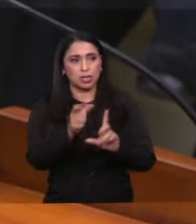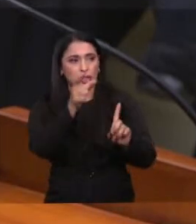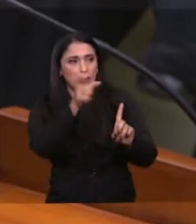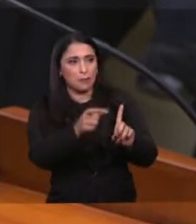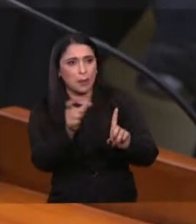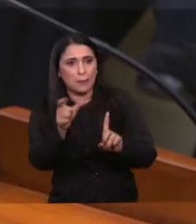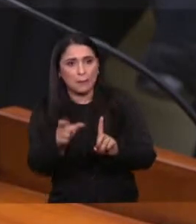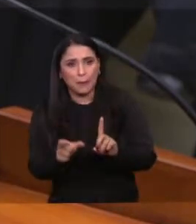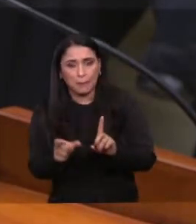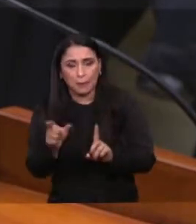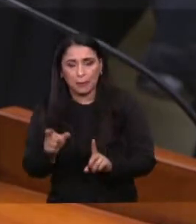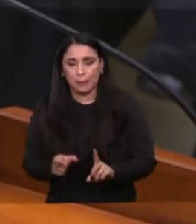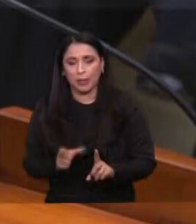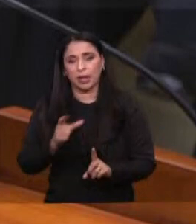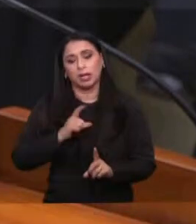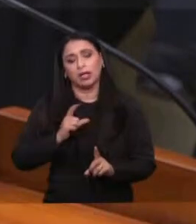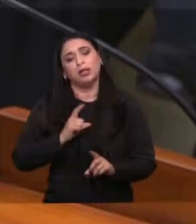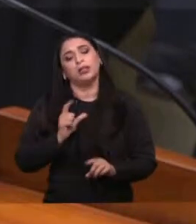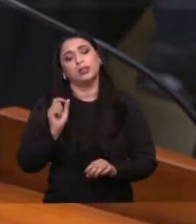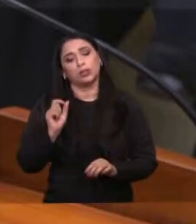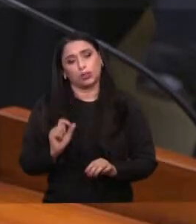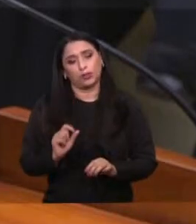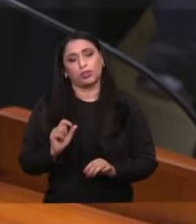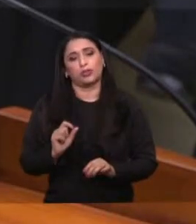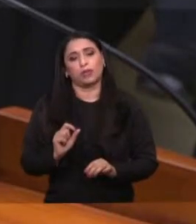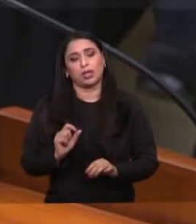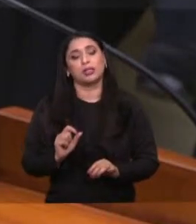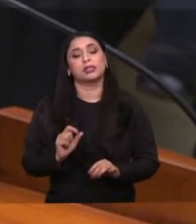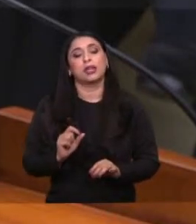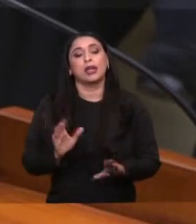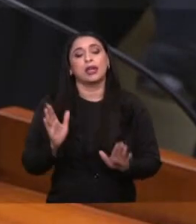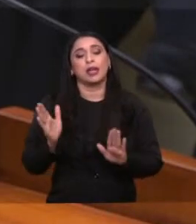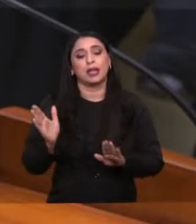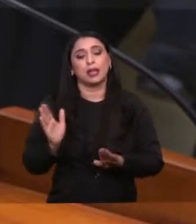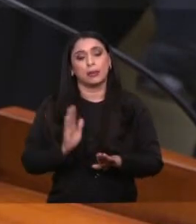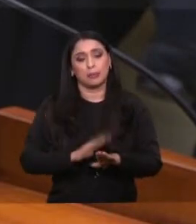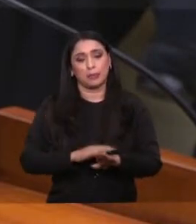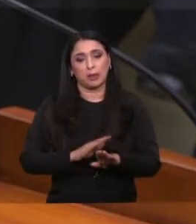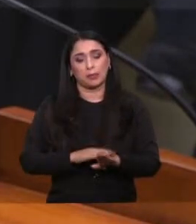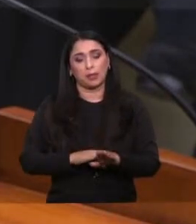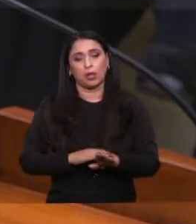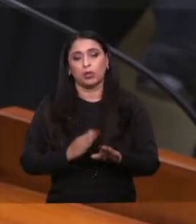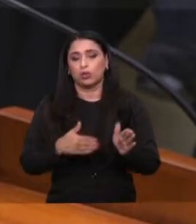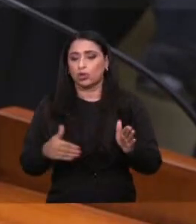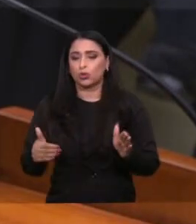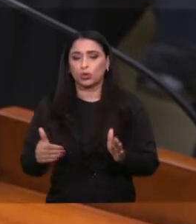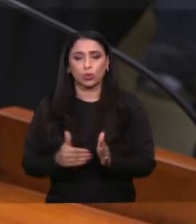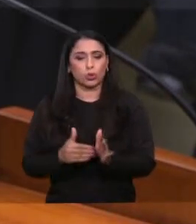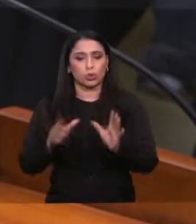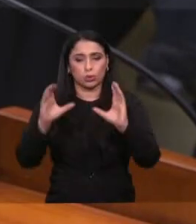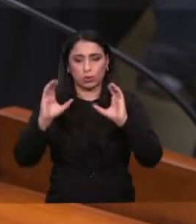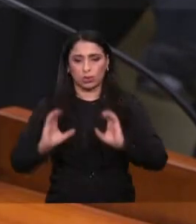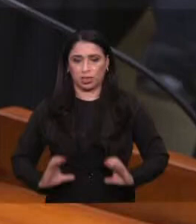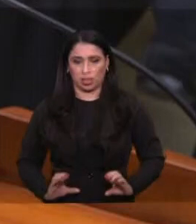individuais indisponíveis deve ser atribuição de todo e qualquer cidadão.